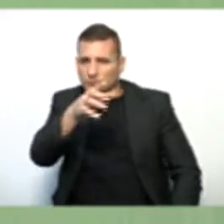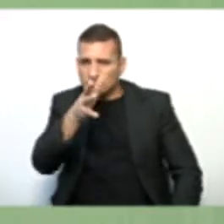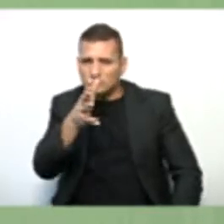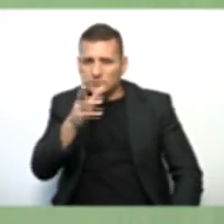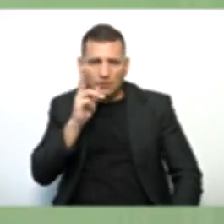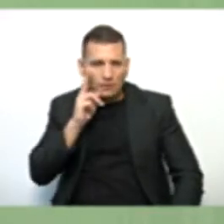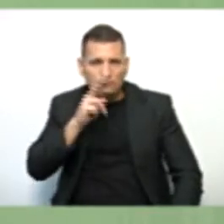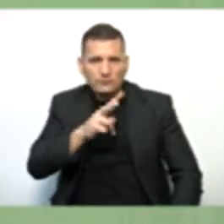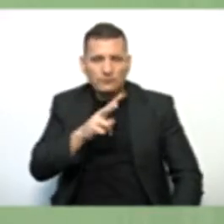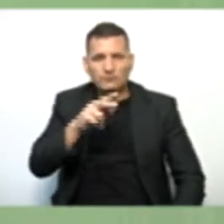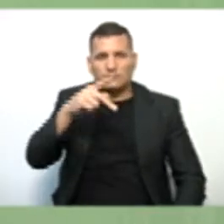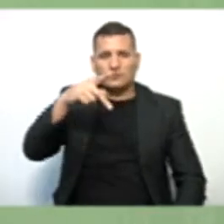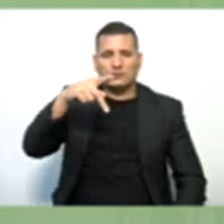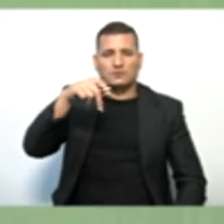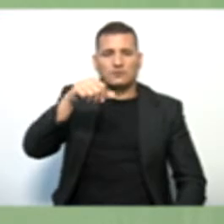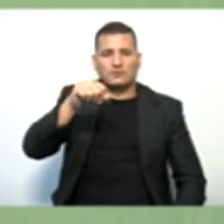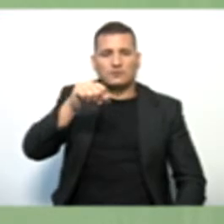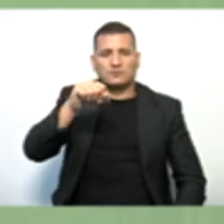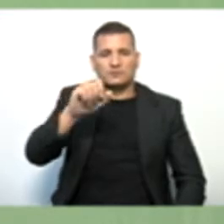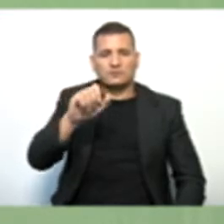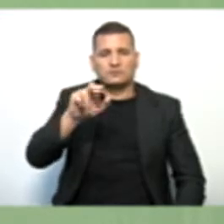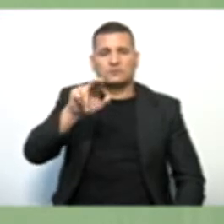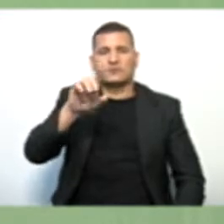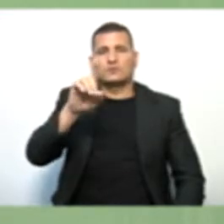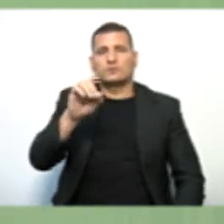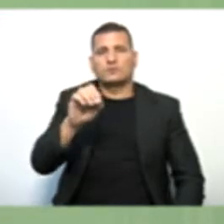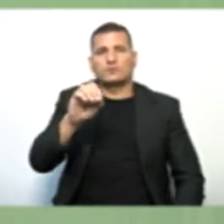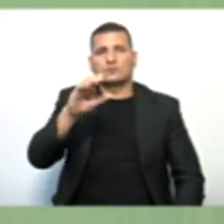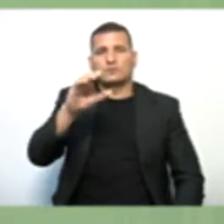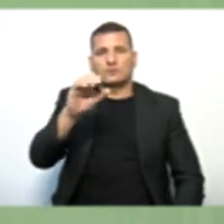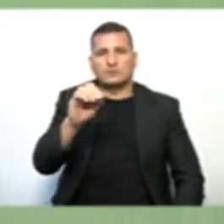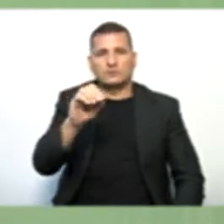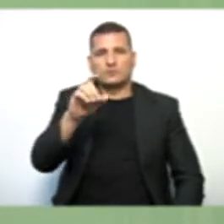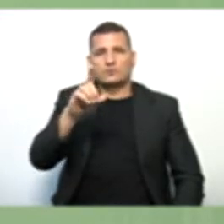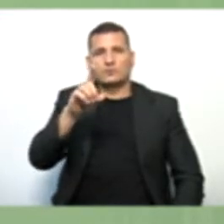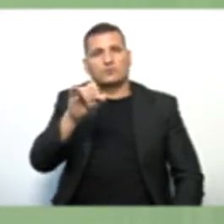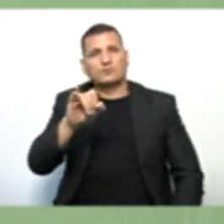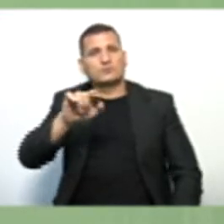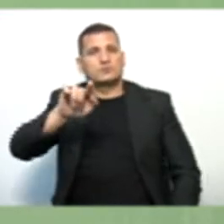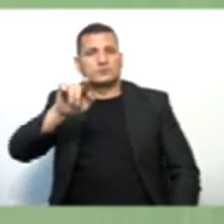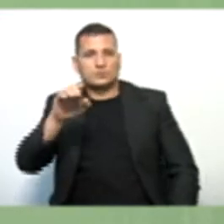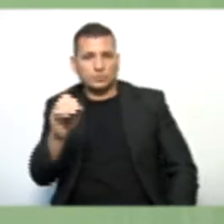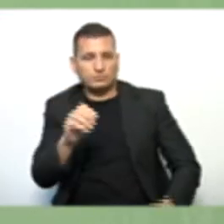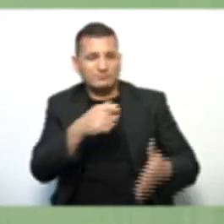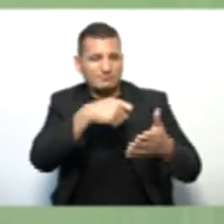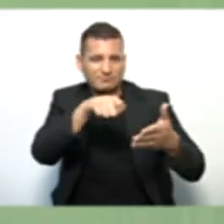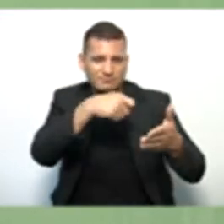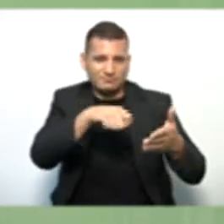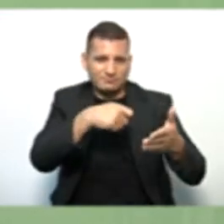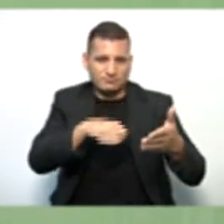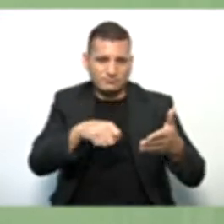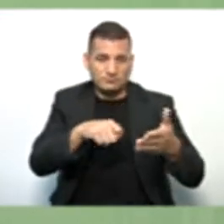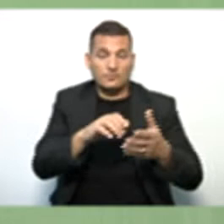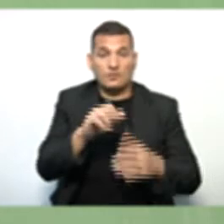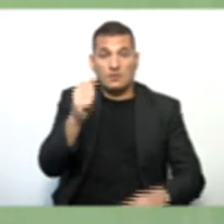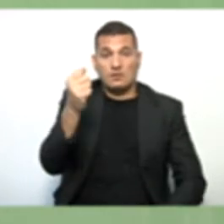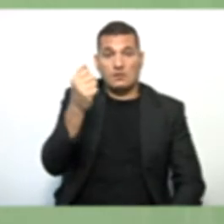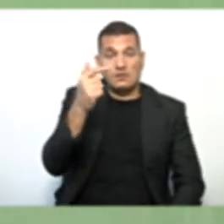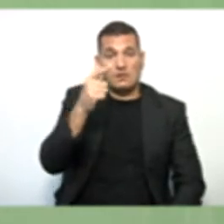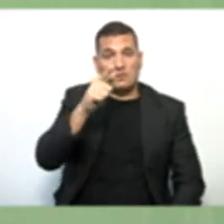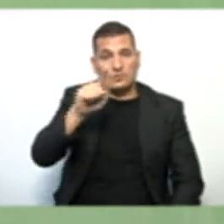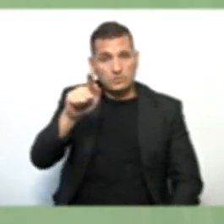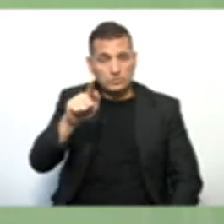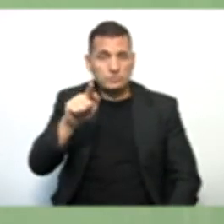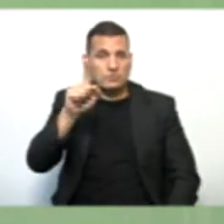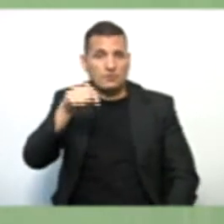falar de pseudocódigo? Com certeza, né, pessoal? Você já ouviu falar de pseudocódigo. Os algoritmos são construídos